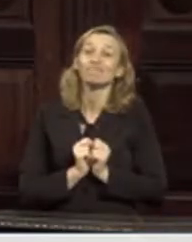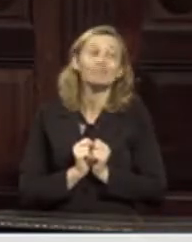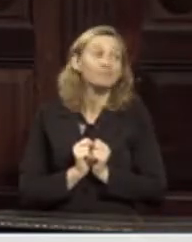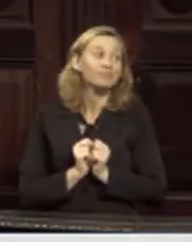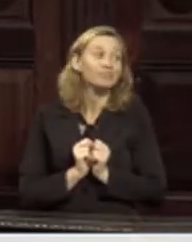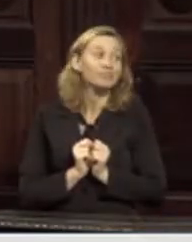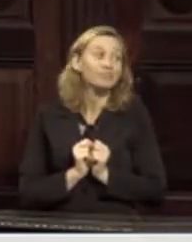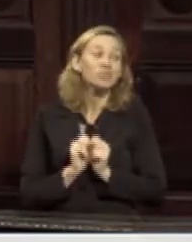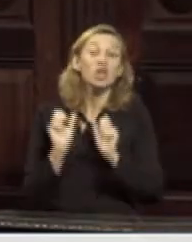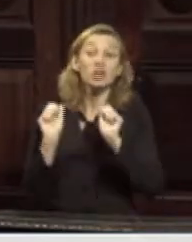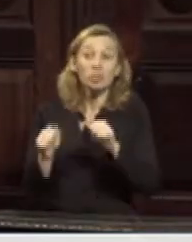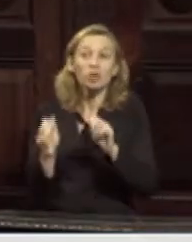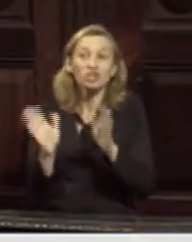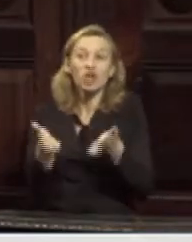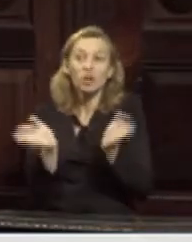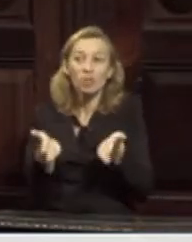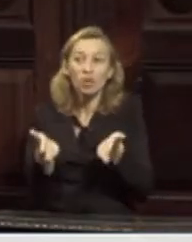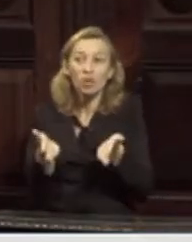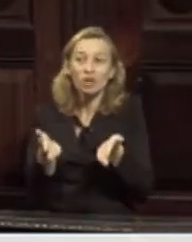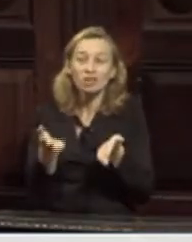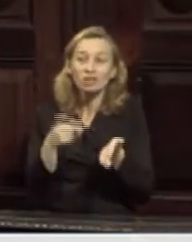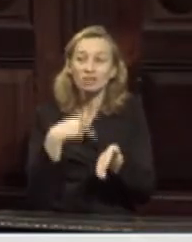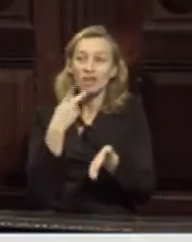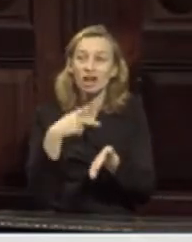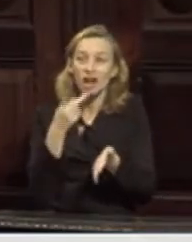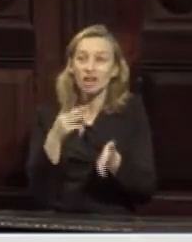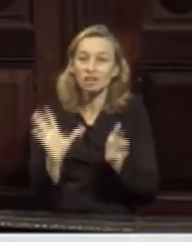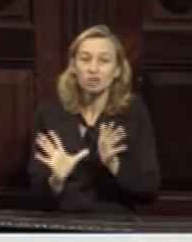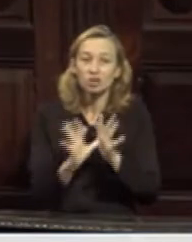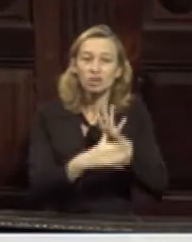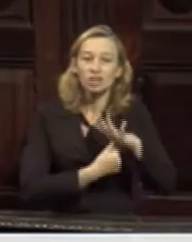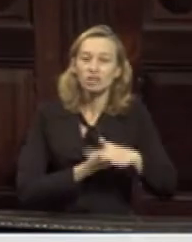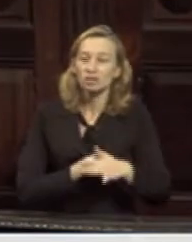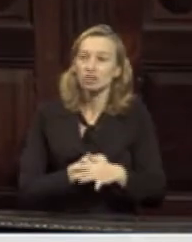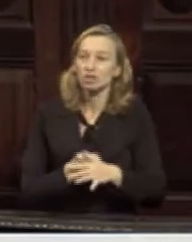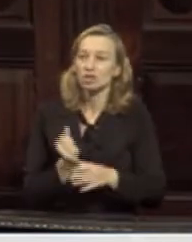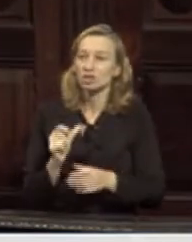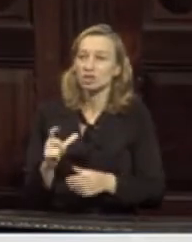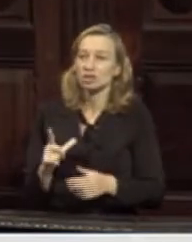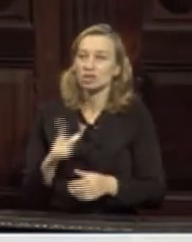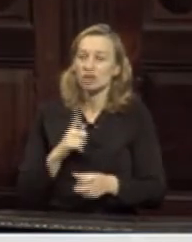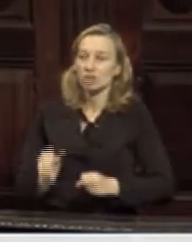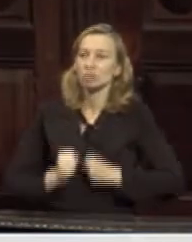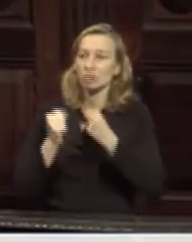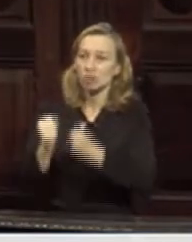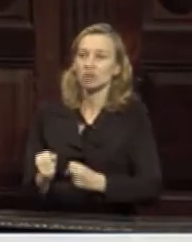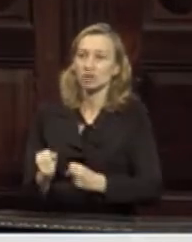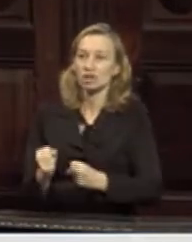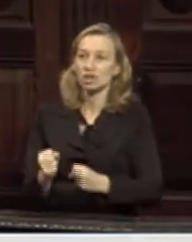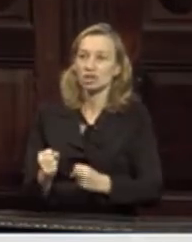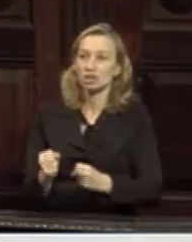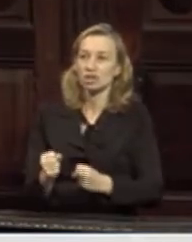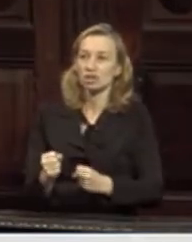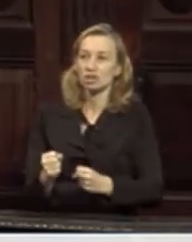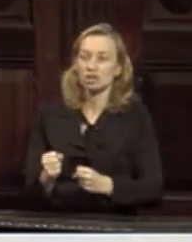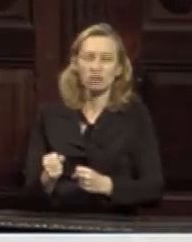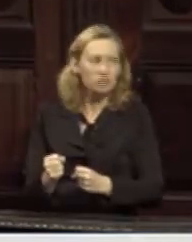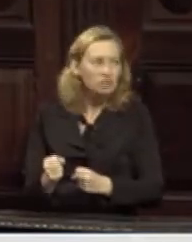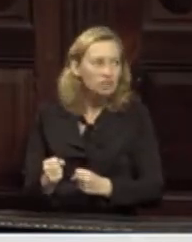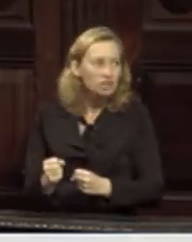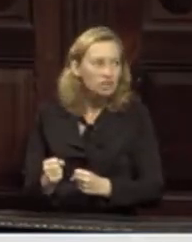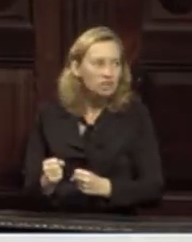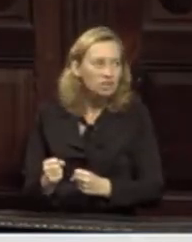ser dirigida aos golpistas que estão no poder: sois como os clarões da agonia do sol no